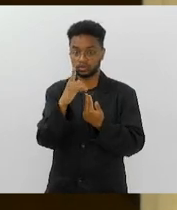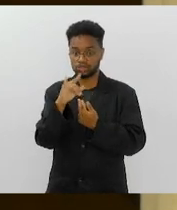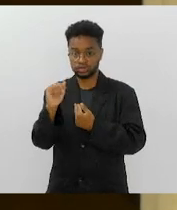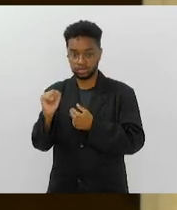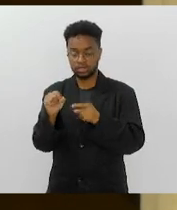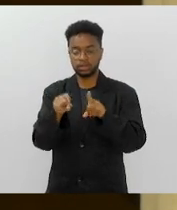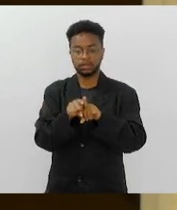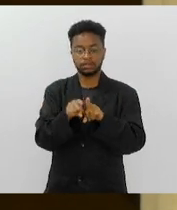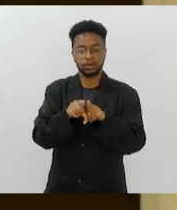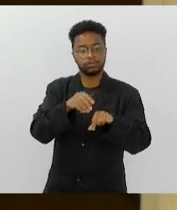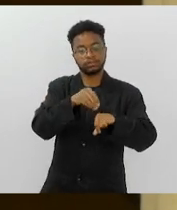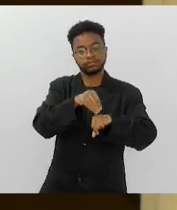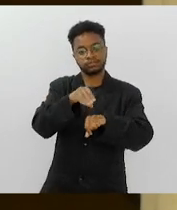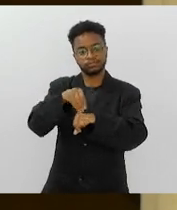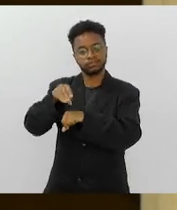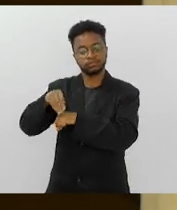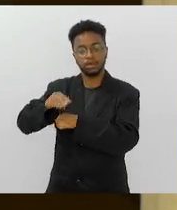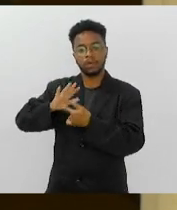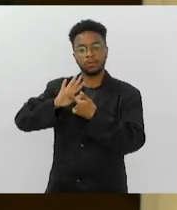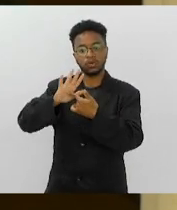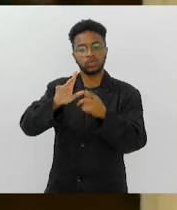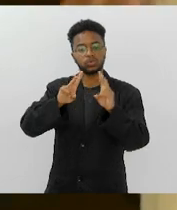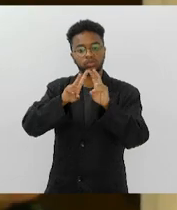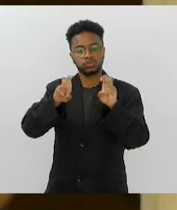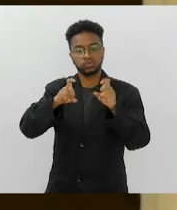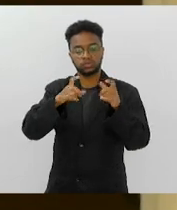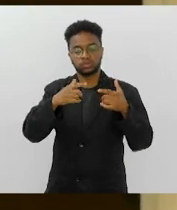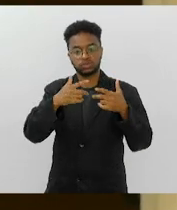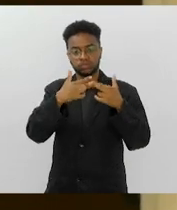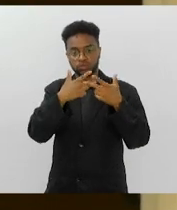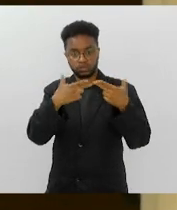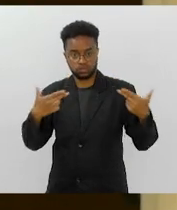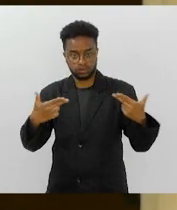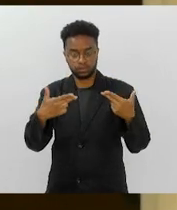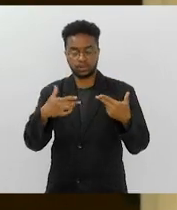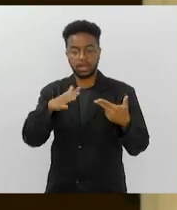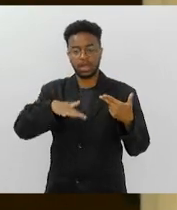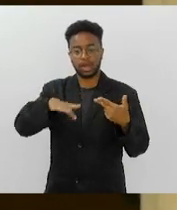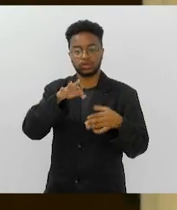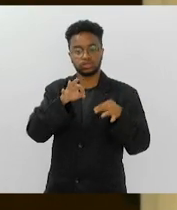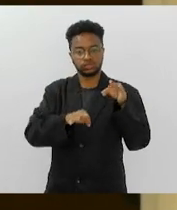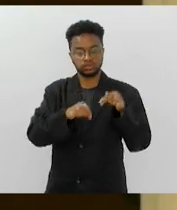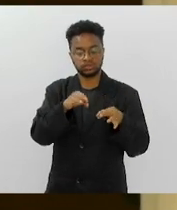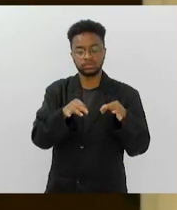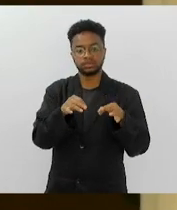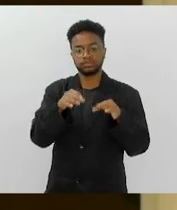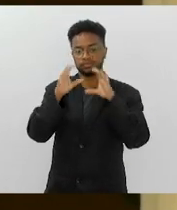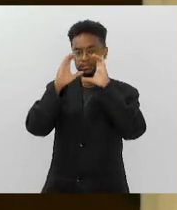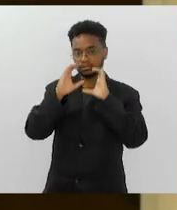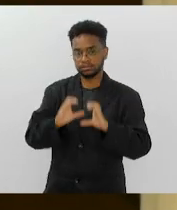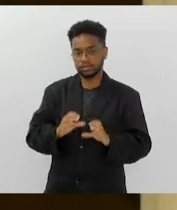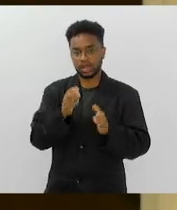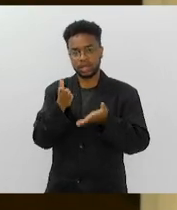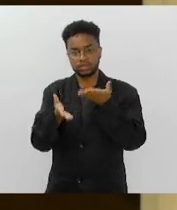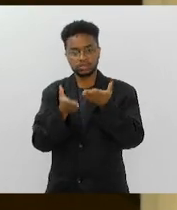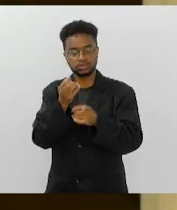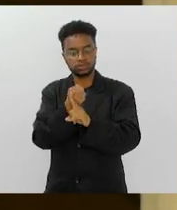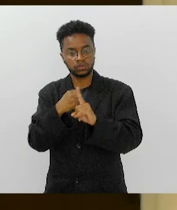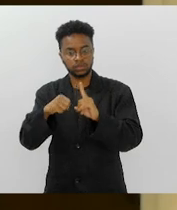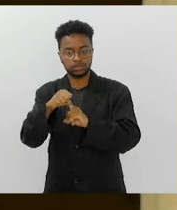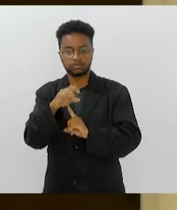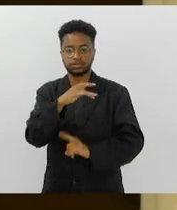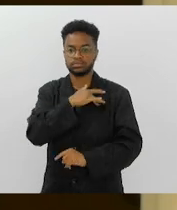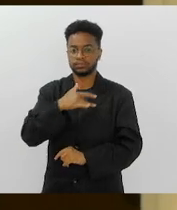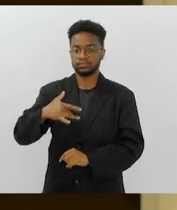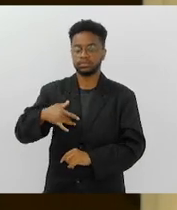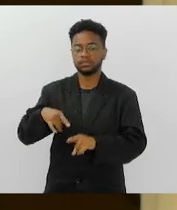todos os serviços que o Estado tem, na área jurídica, na área de cidadania, de assistência social, de saúde